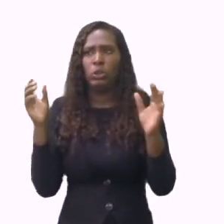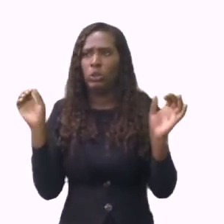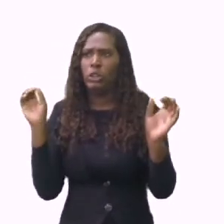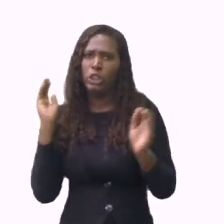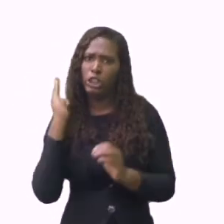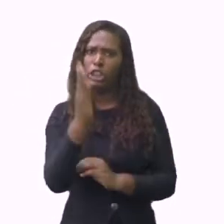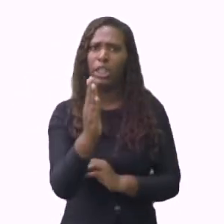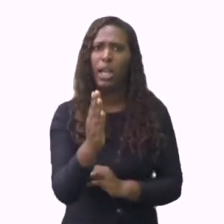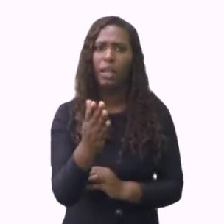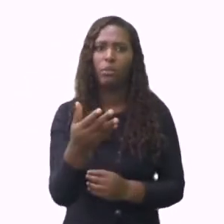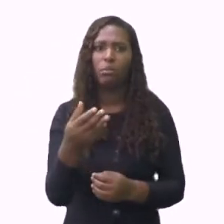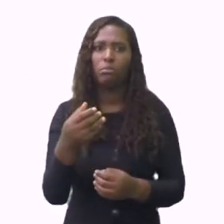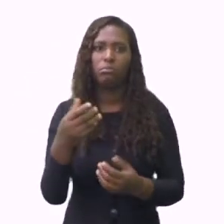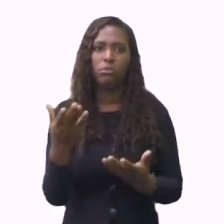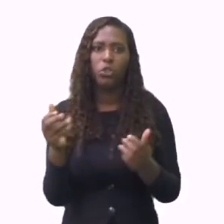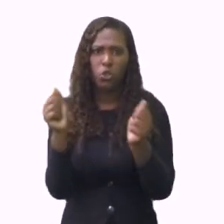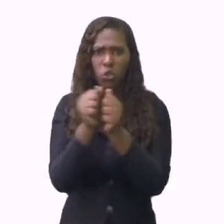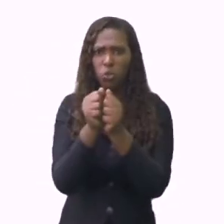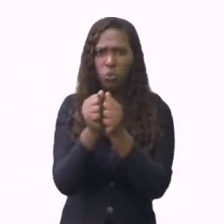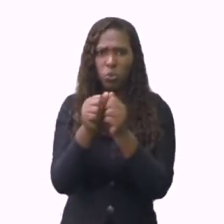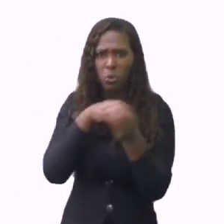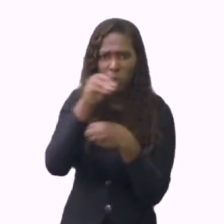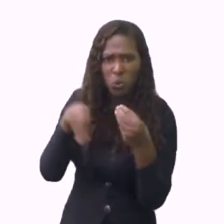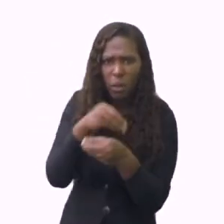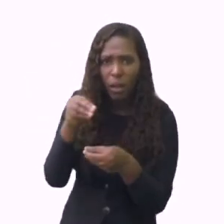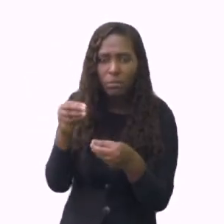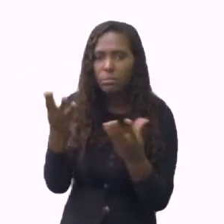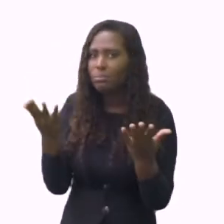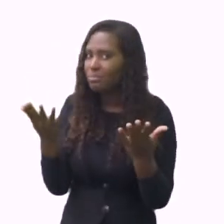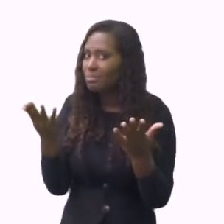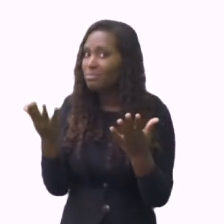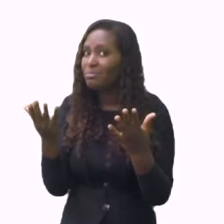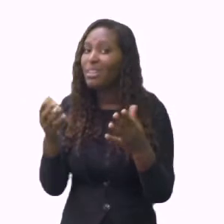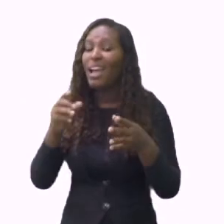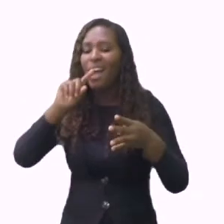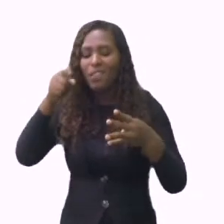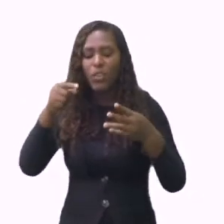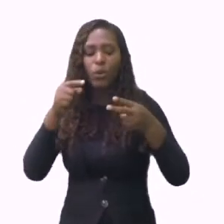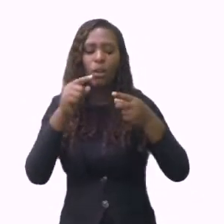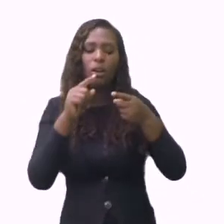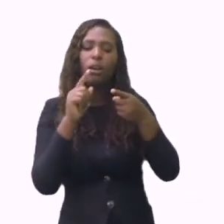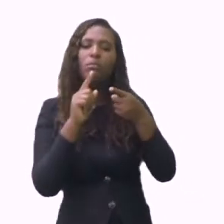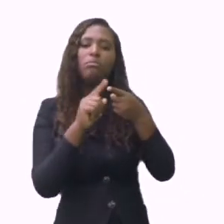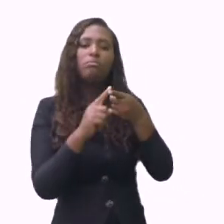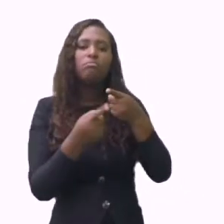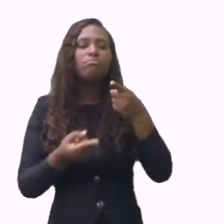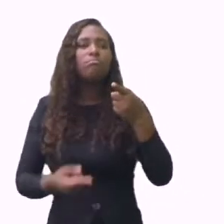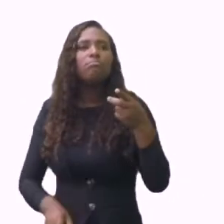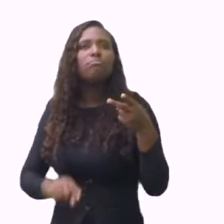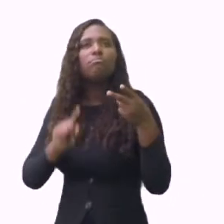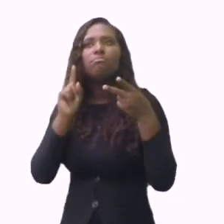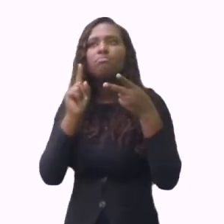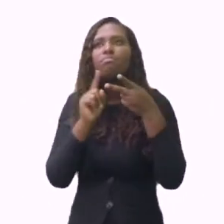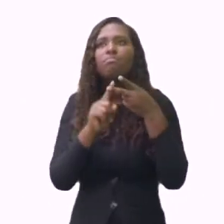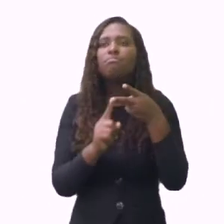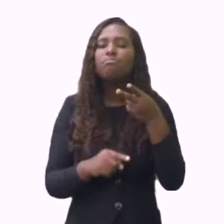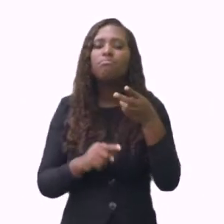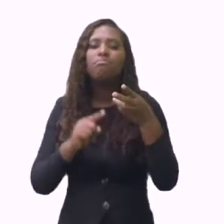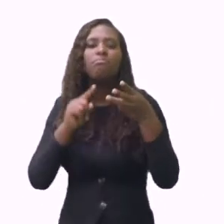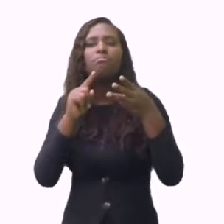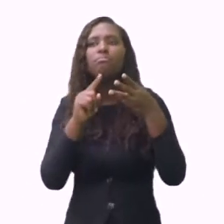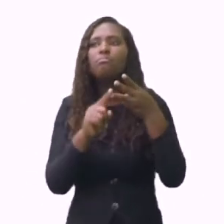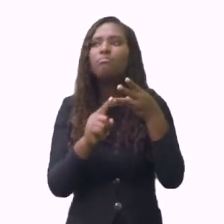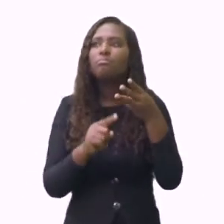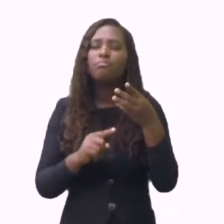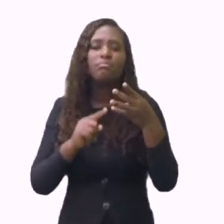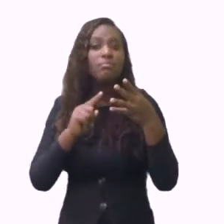caderno, lápis, borracha e agenda. Viu só como a vírgula serve para me ajudar a entender a entonação? Então, a pessoa que